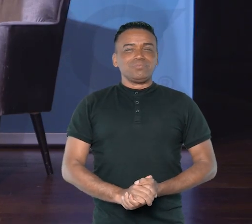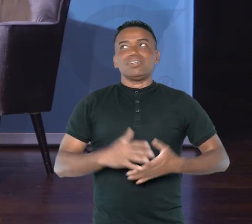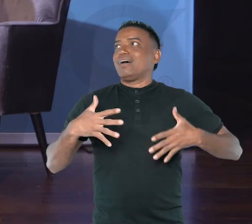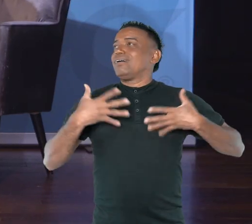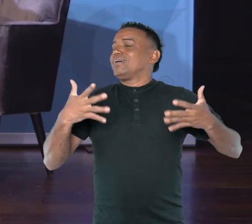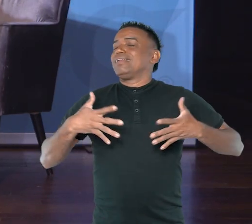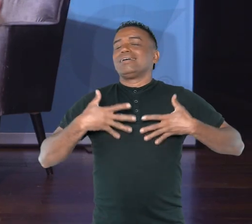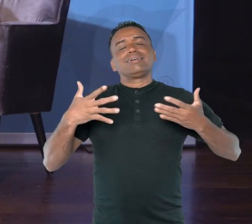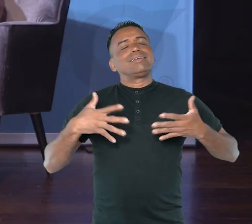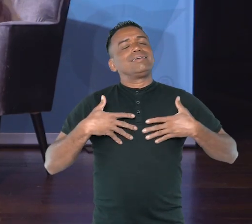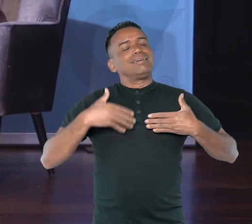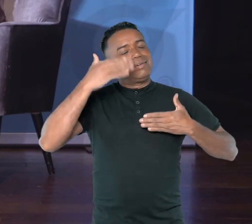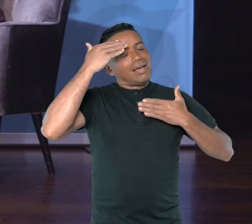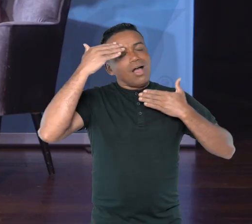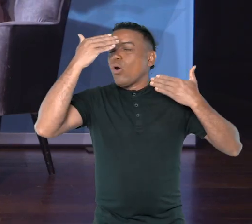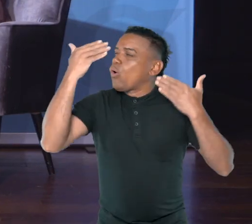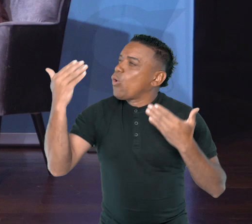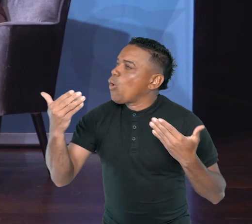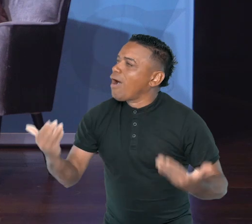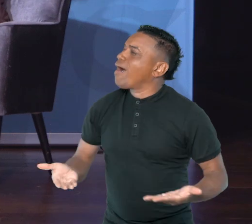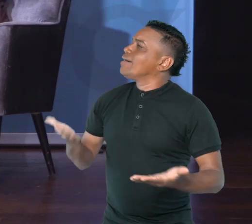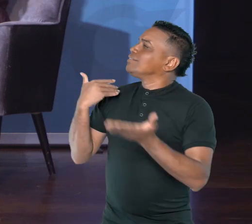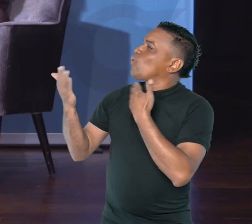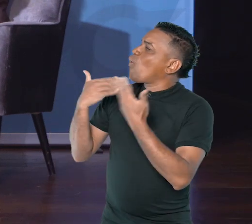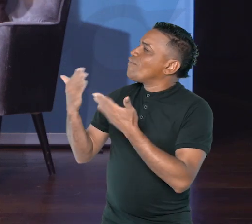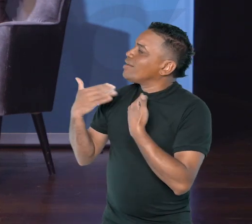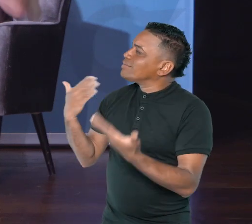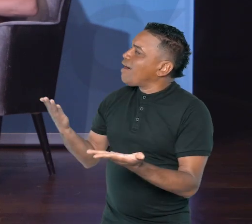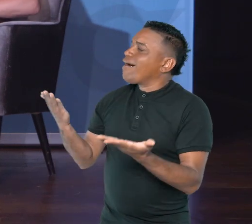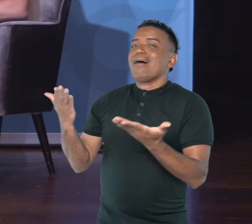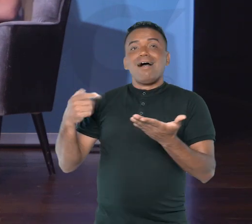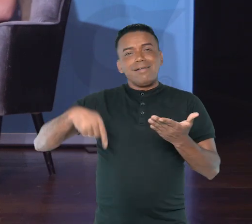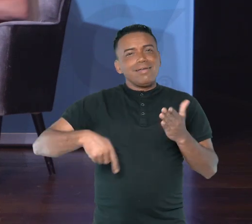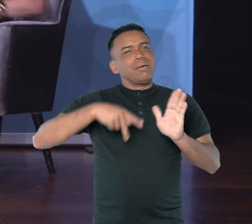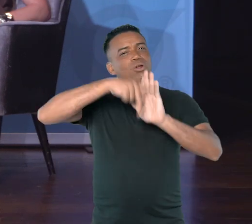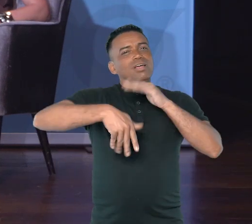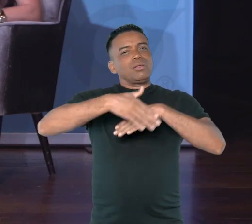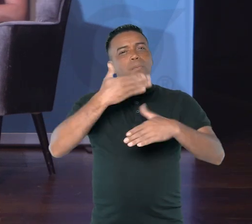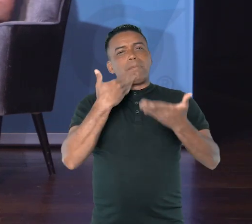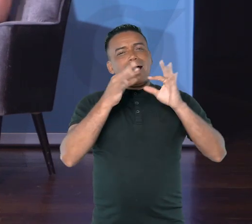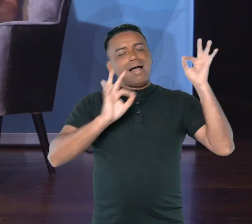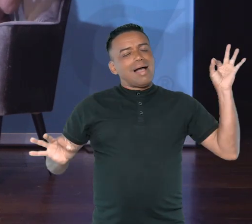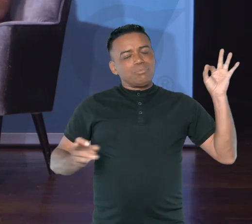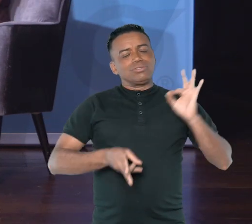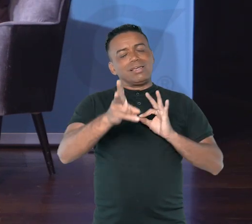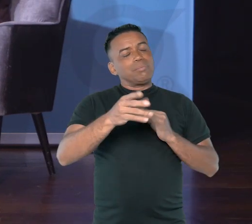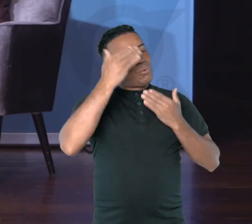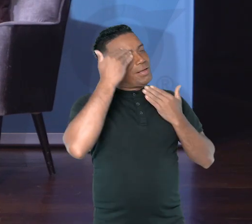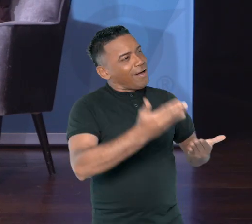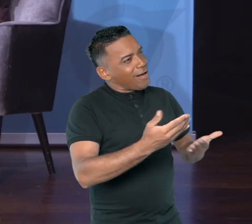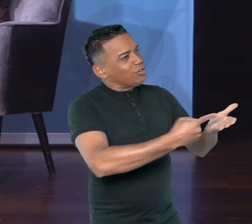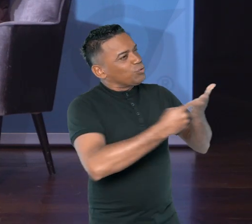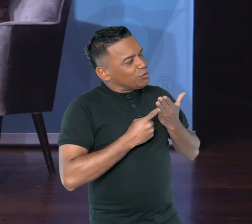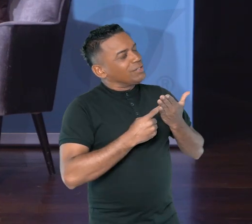Alegria demais, estou honrada em conversar com você aqui no Sempre um Papo, Dani. Alegria minha, obrigada pelo convite, obrigada aí pela